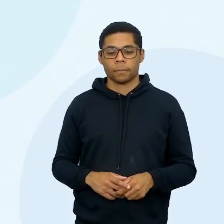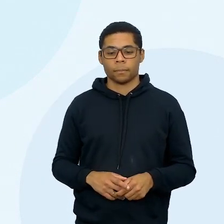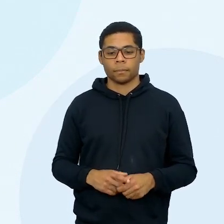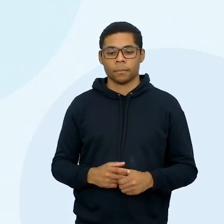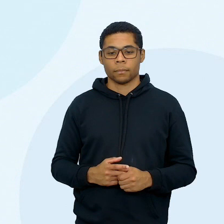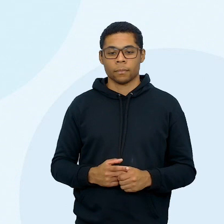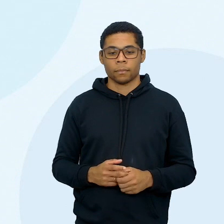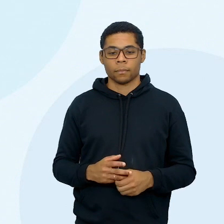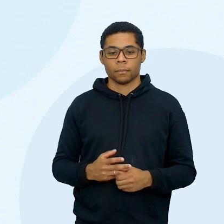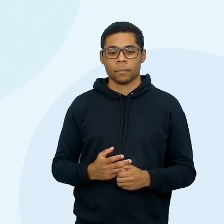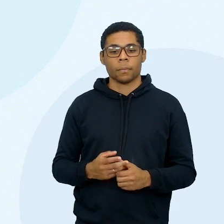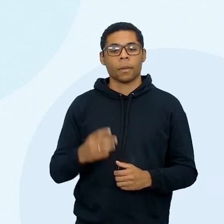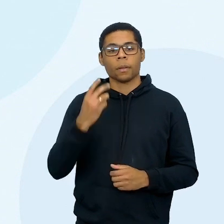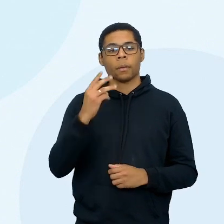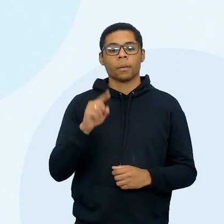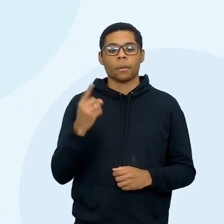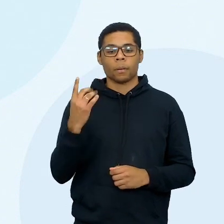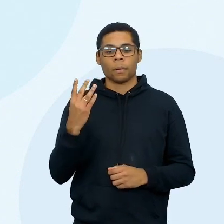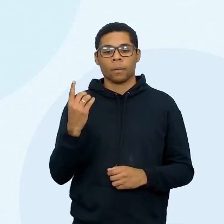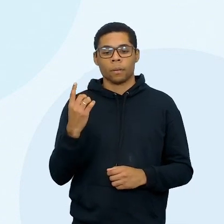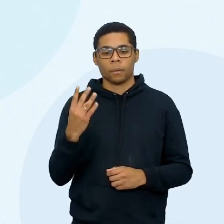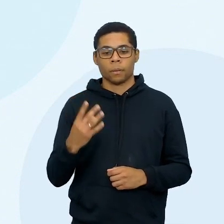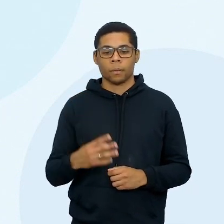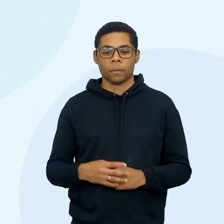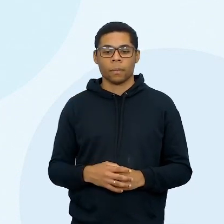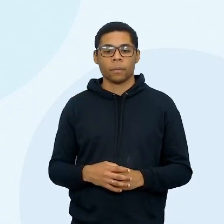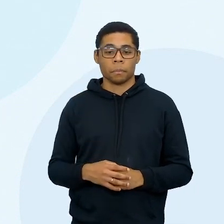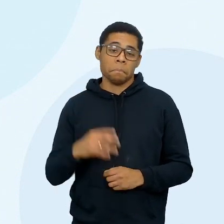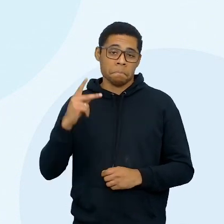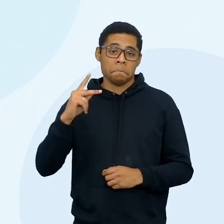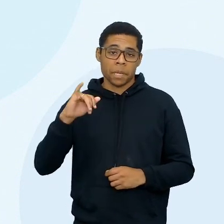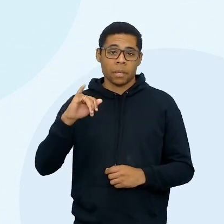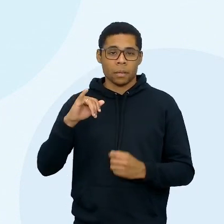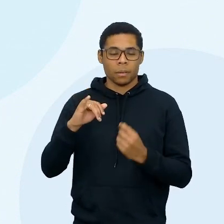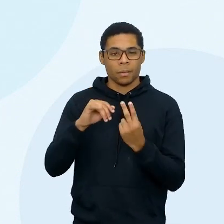por π. Pode considerar o π aí 3,14.